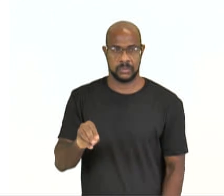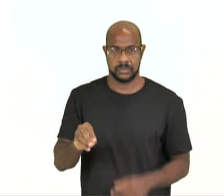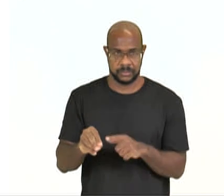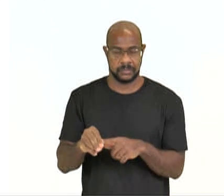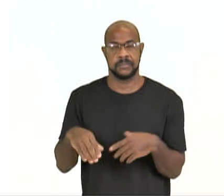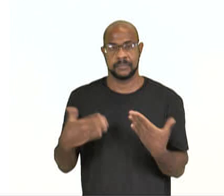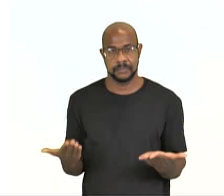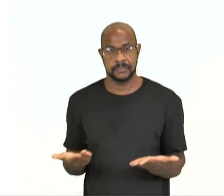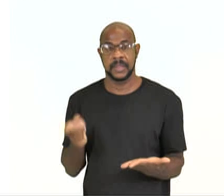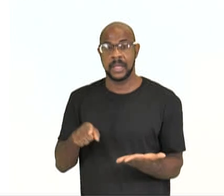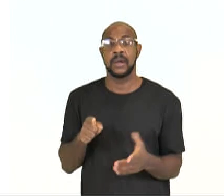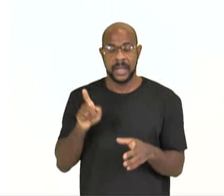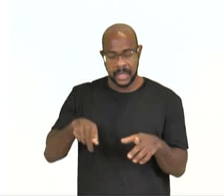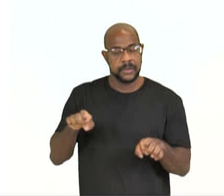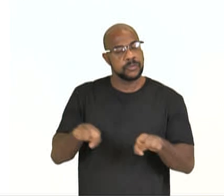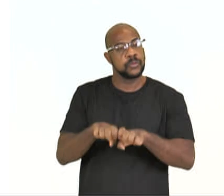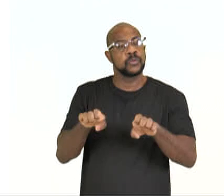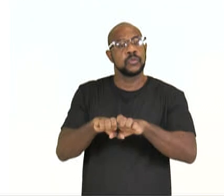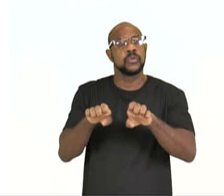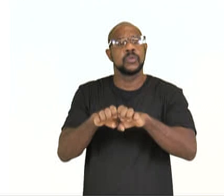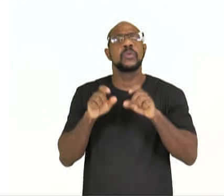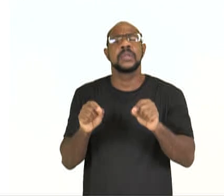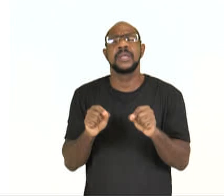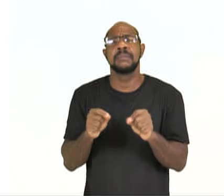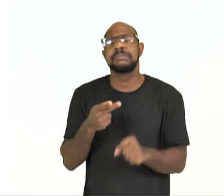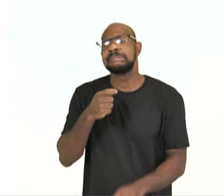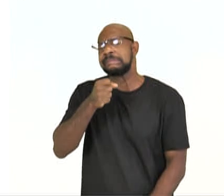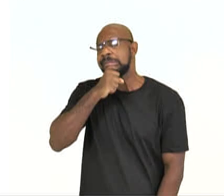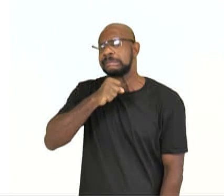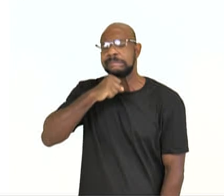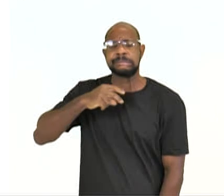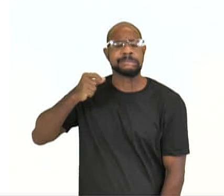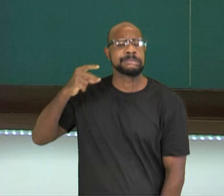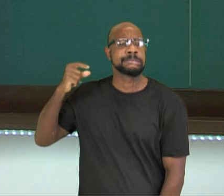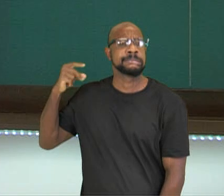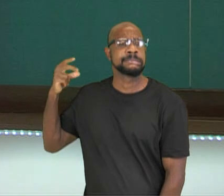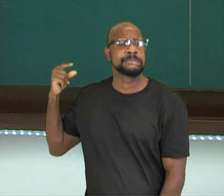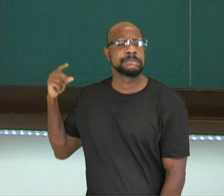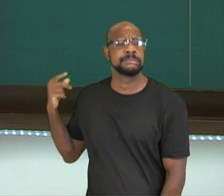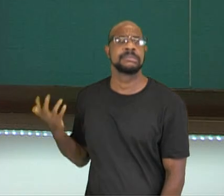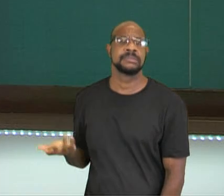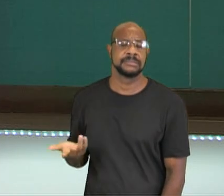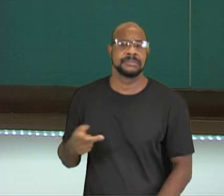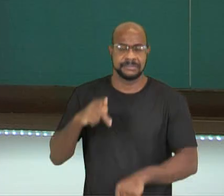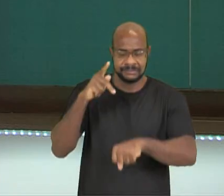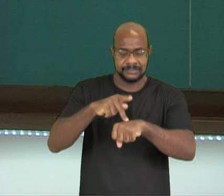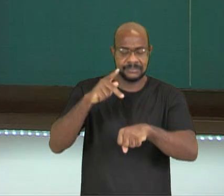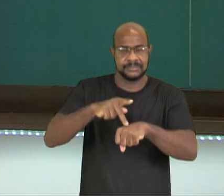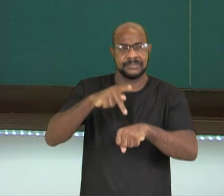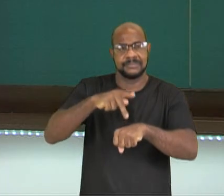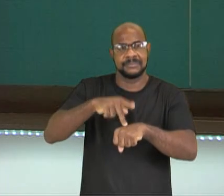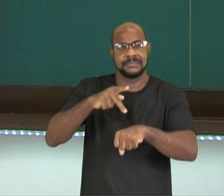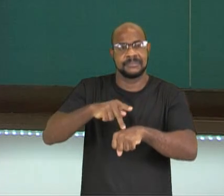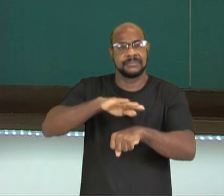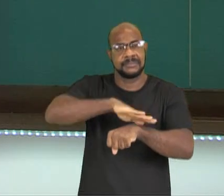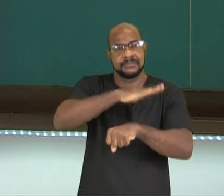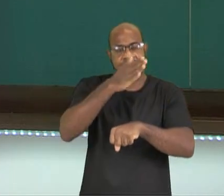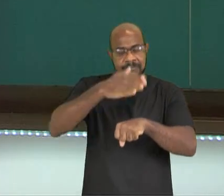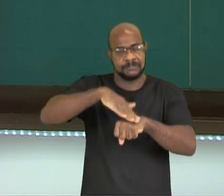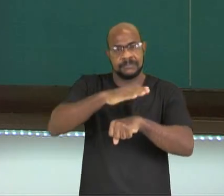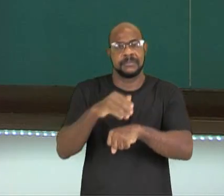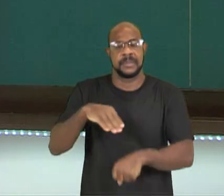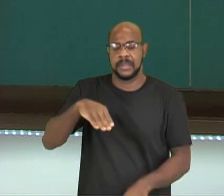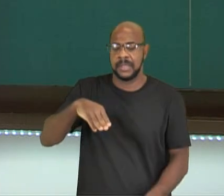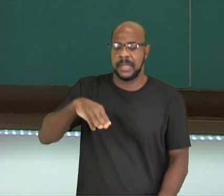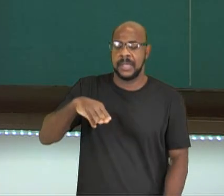antigos. São estruturas muito antigas, compostas pelas chamadas rochas metamórficas